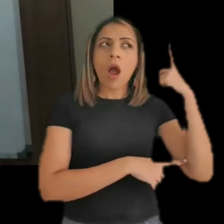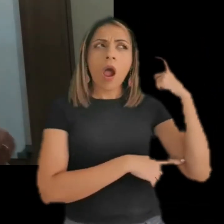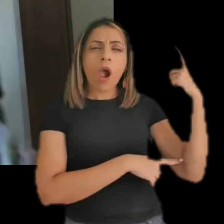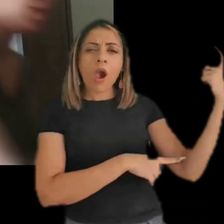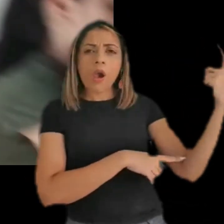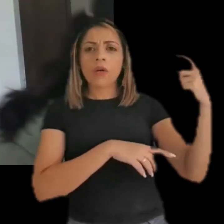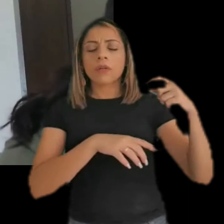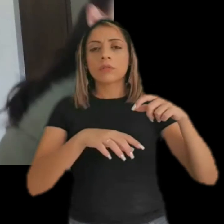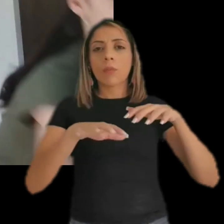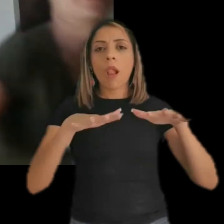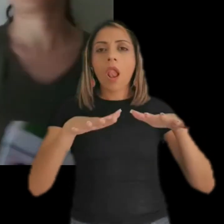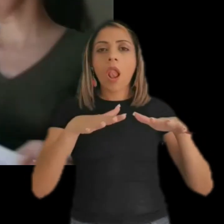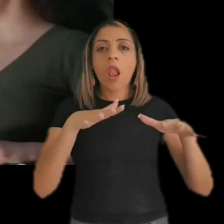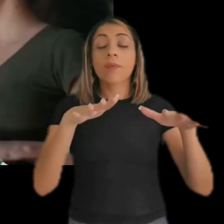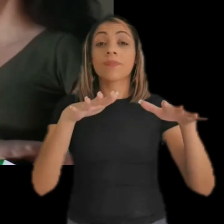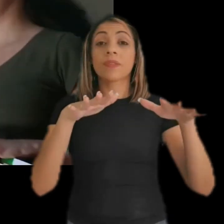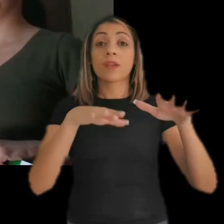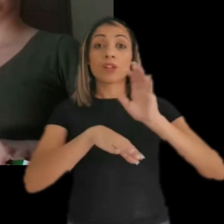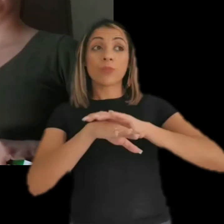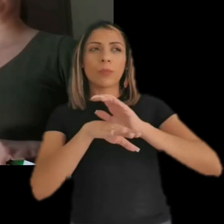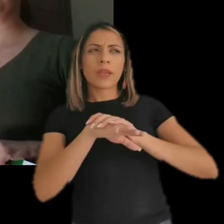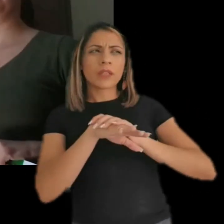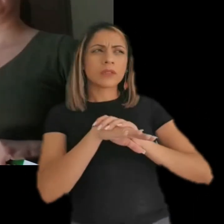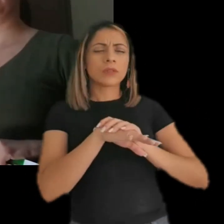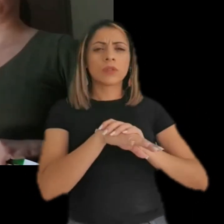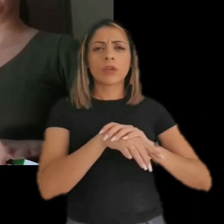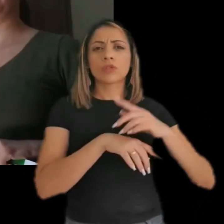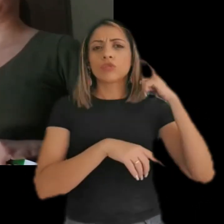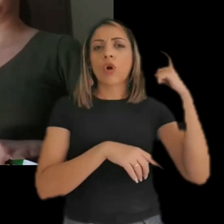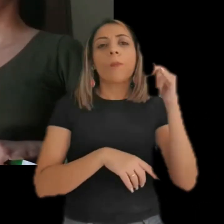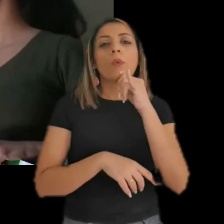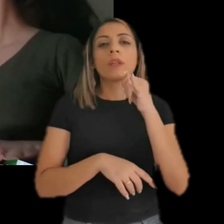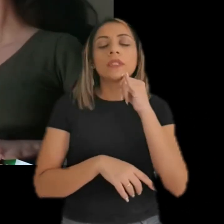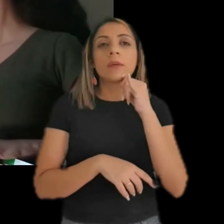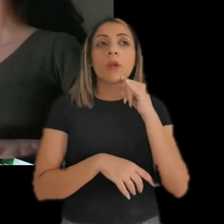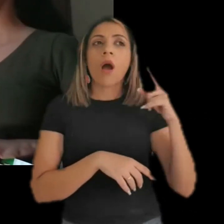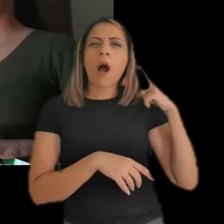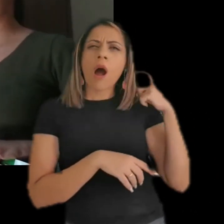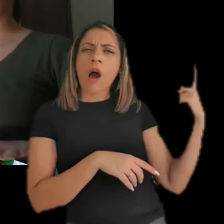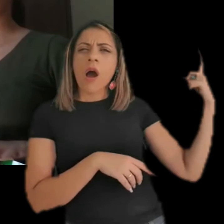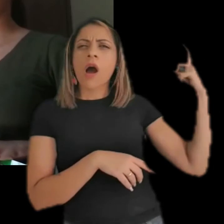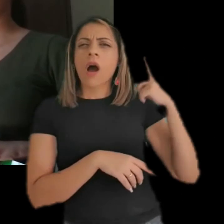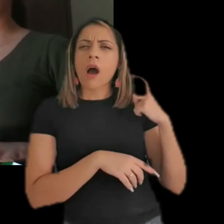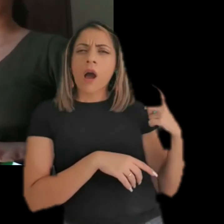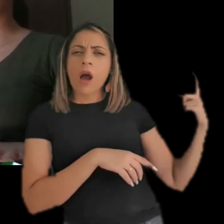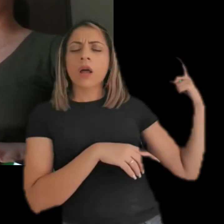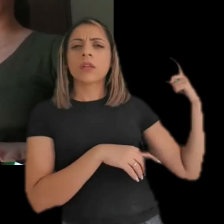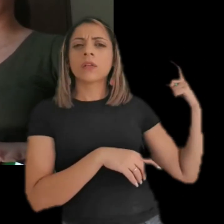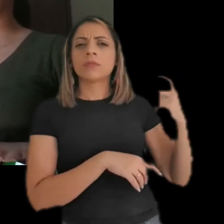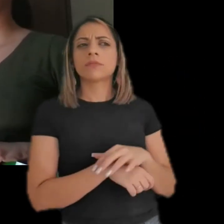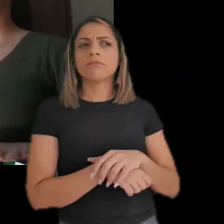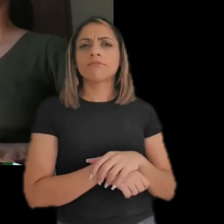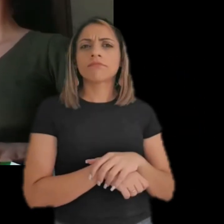um som, deixa eu fazer um som aqui, ó. Eu tô batendo essa caneta na lousa, tá fazendo um